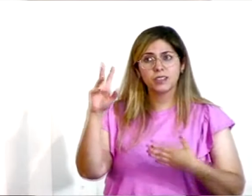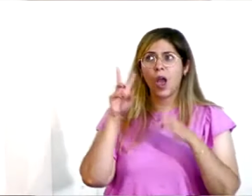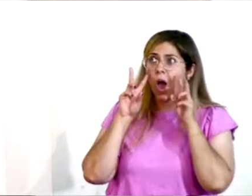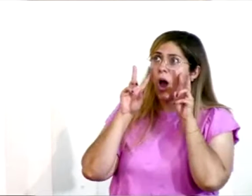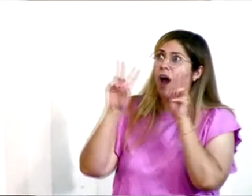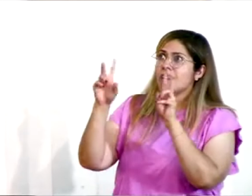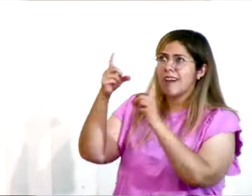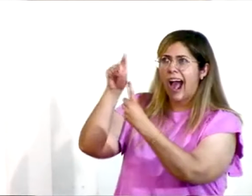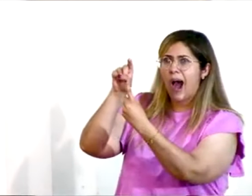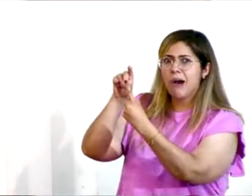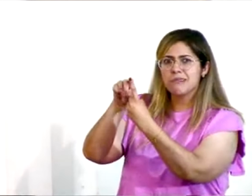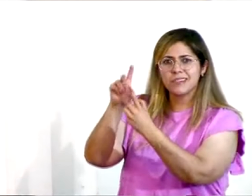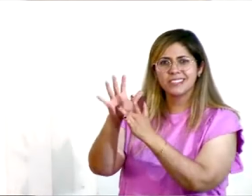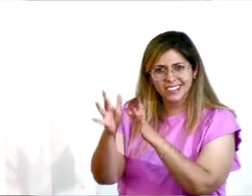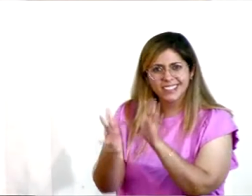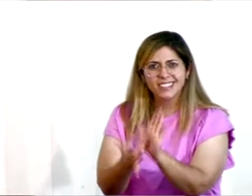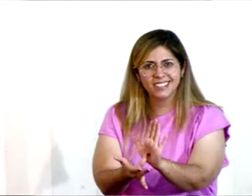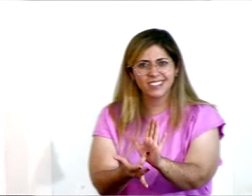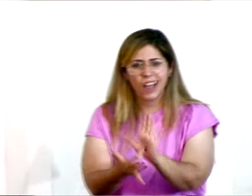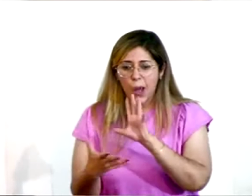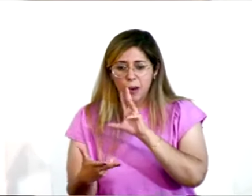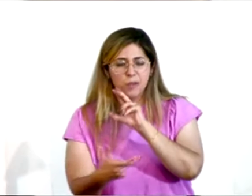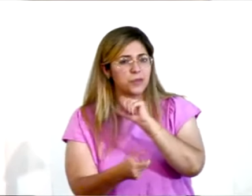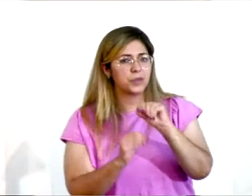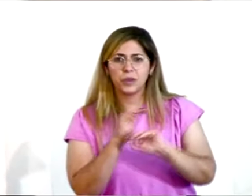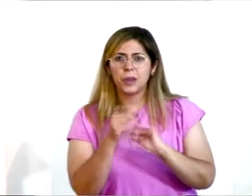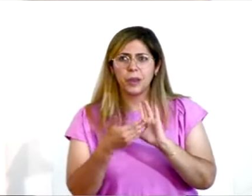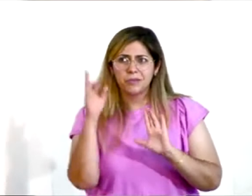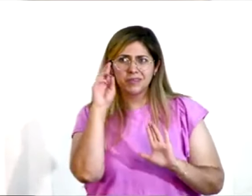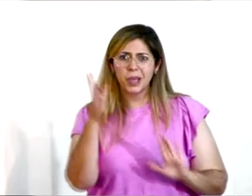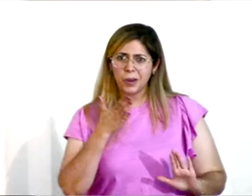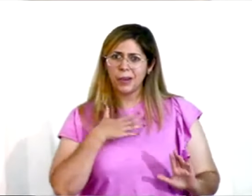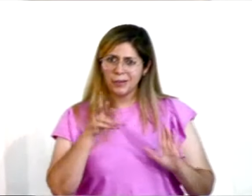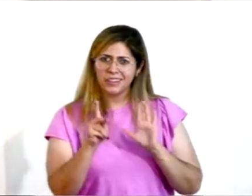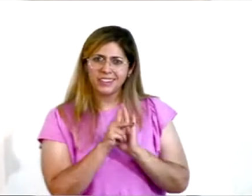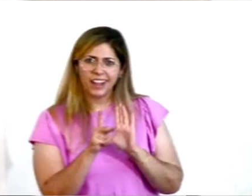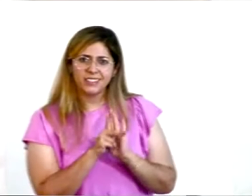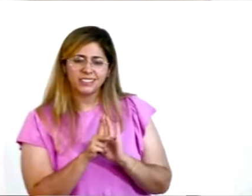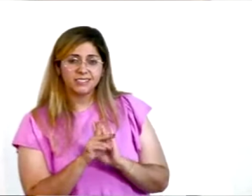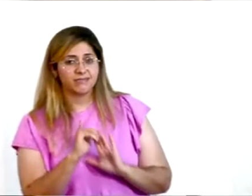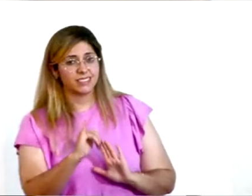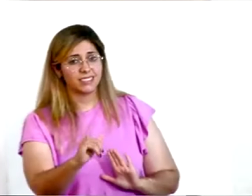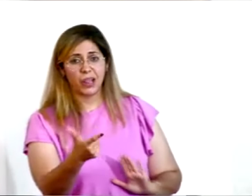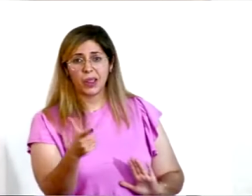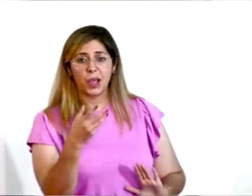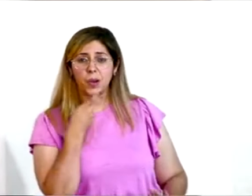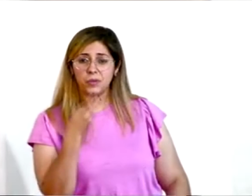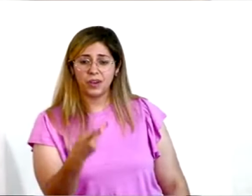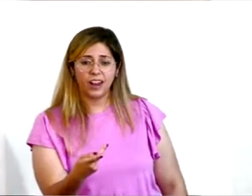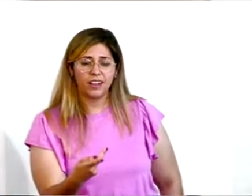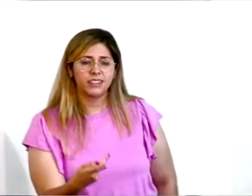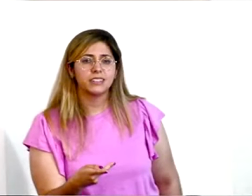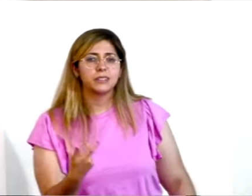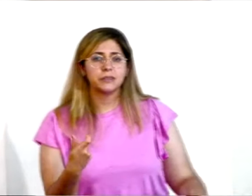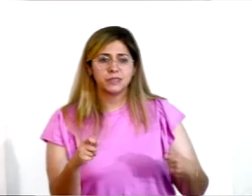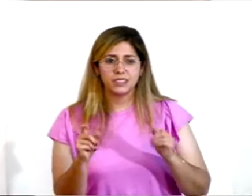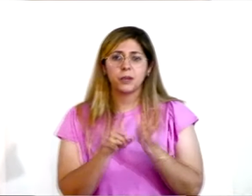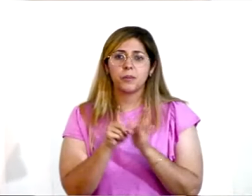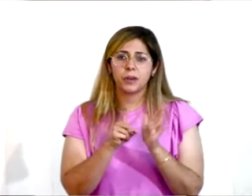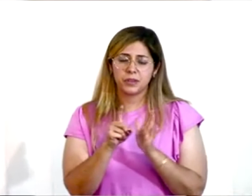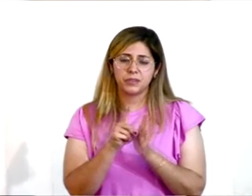Ele e diz para todo o mundo, Ele é o meu Senhor. Se não consegue dizer, precisa perguntar se é a Jesus